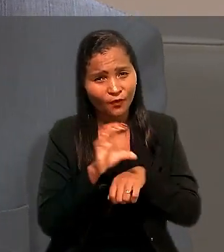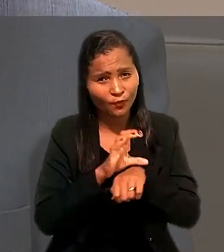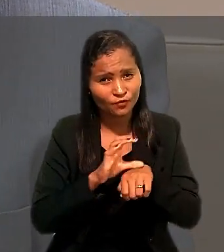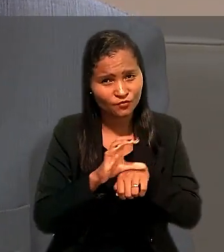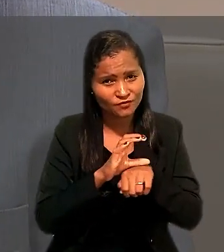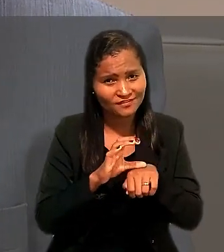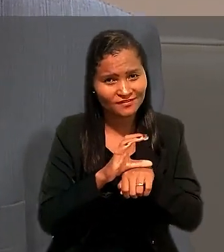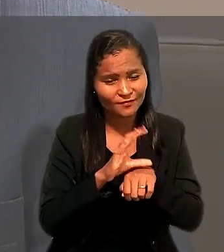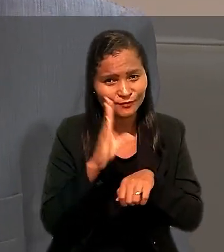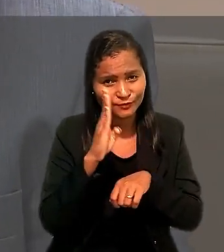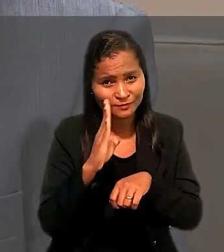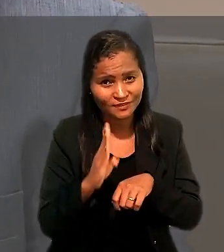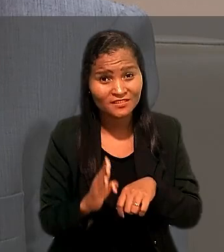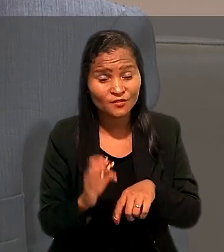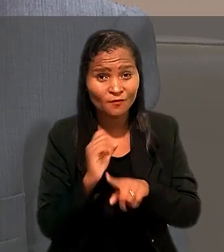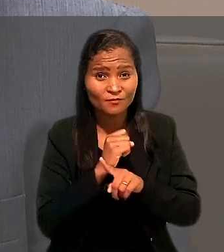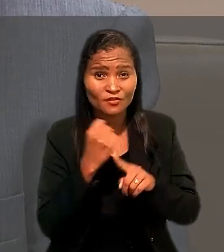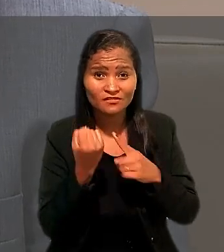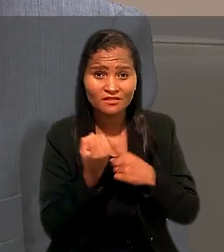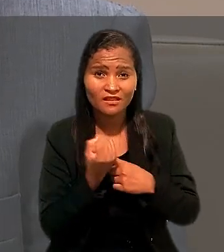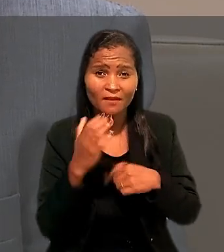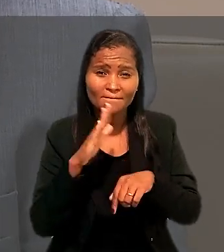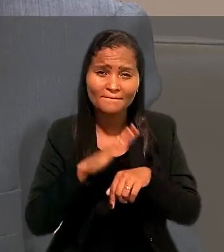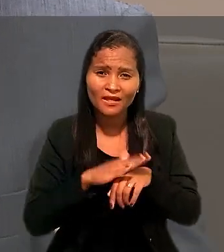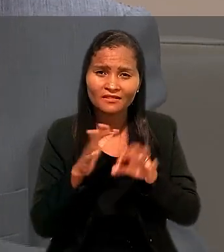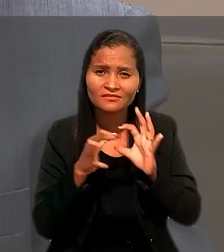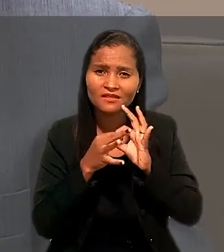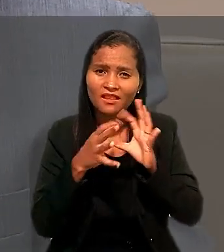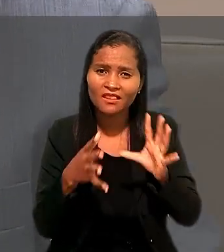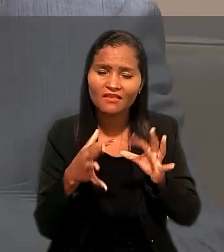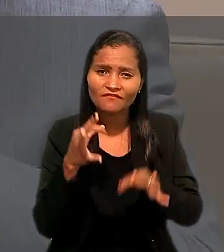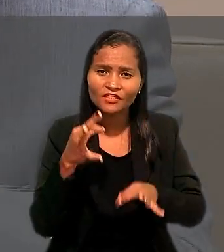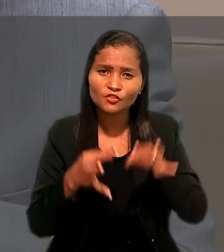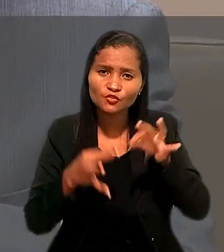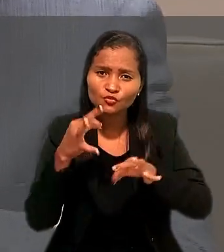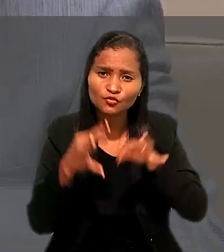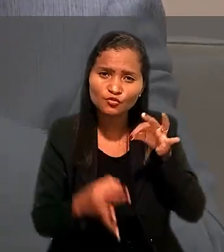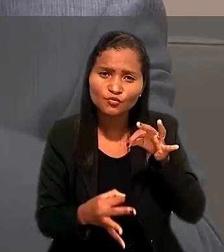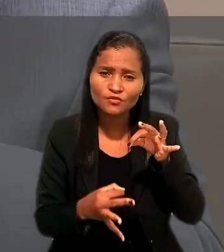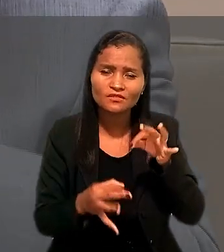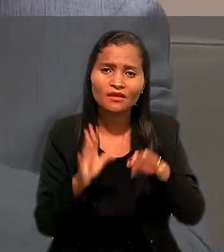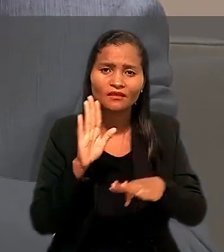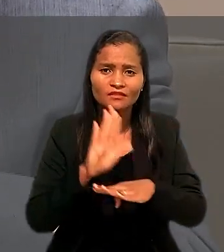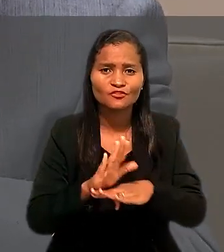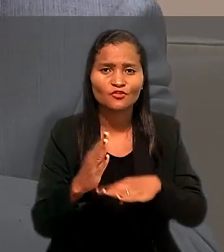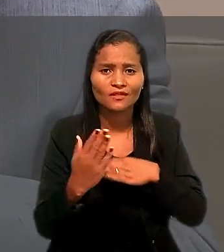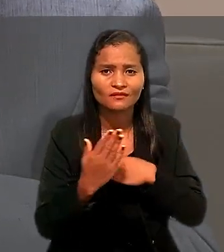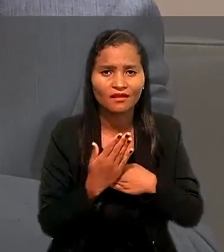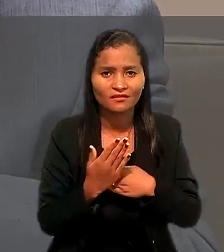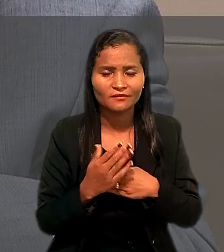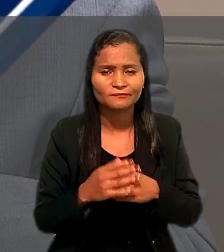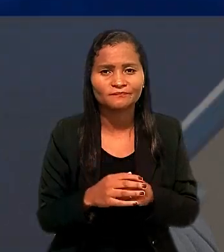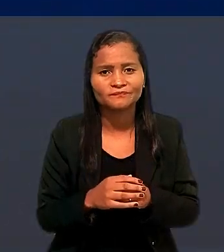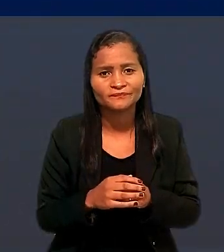da República, uma sociedade mais livre, justa e